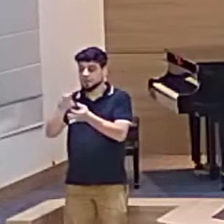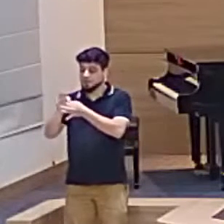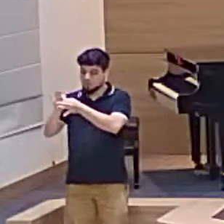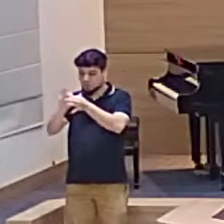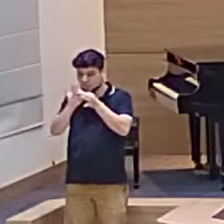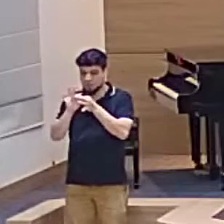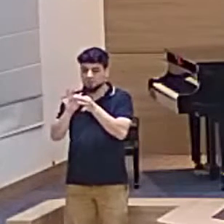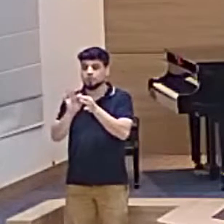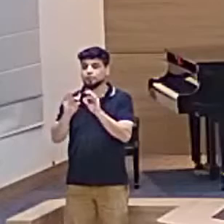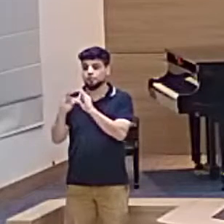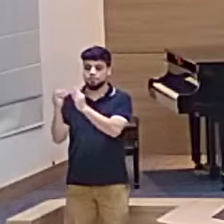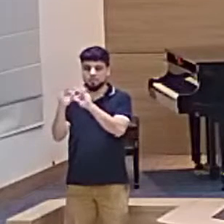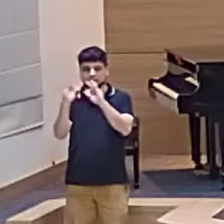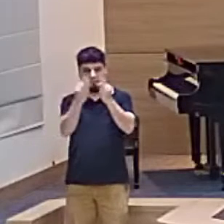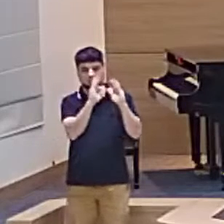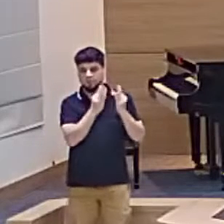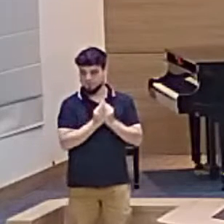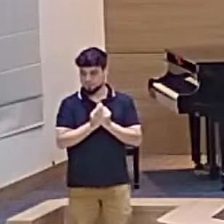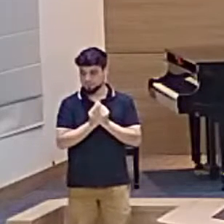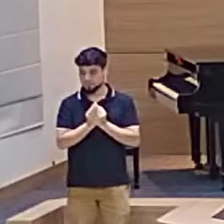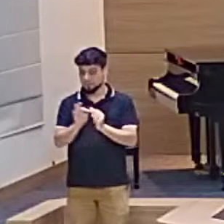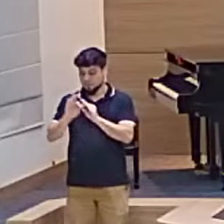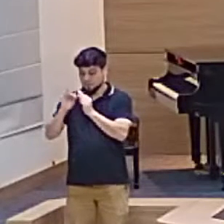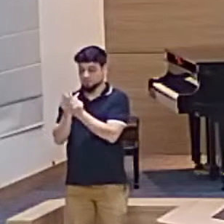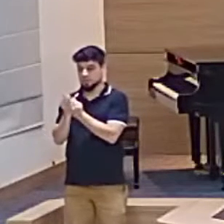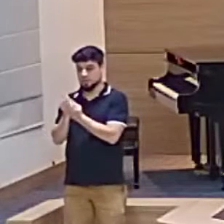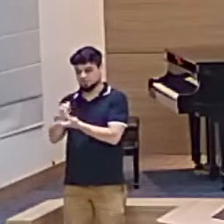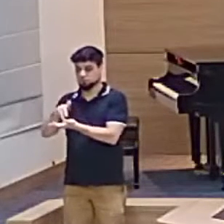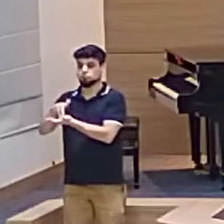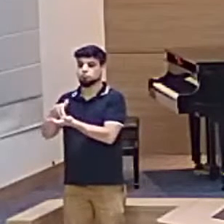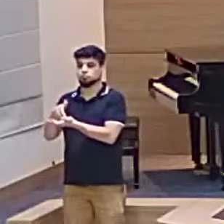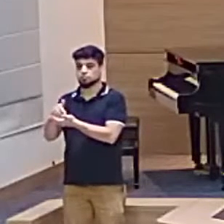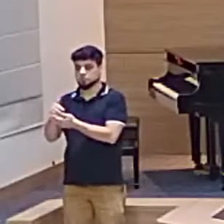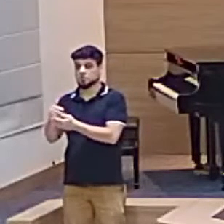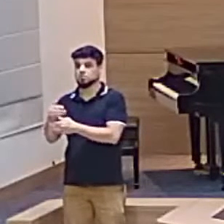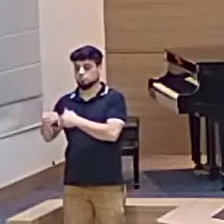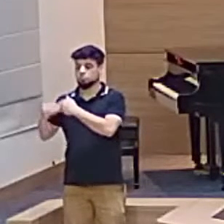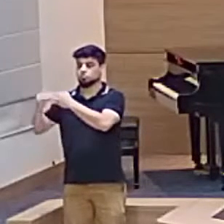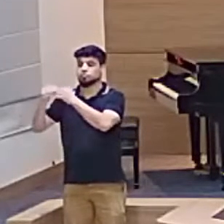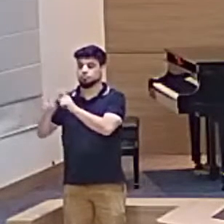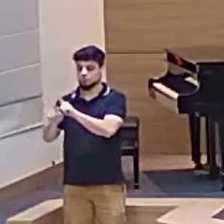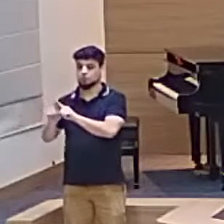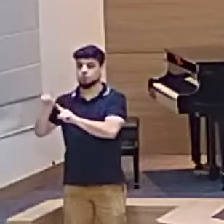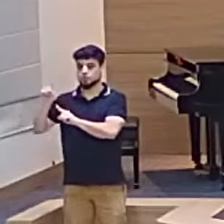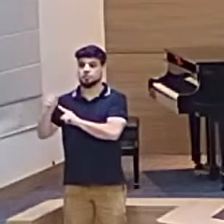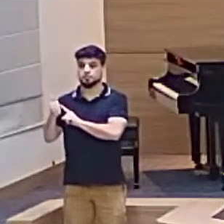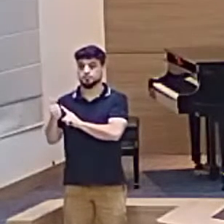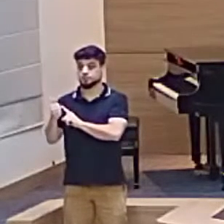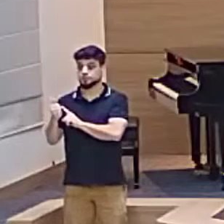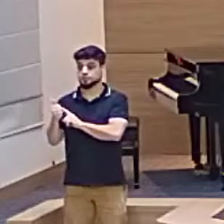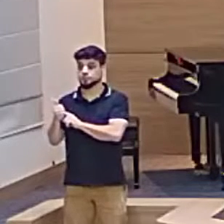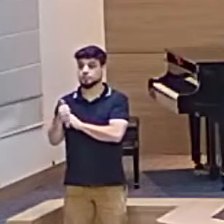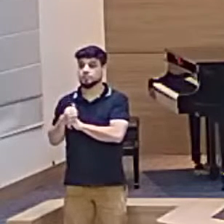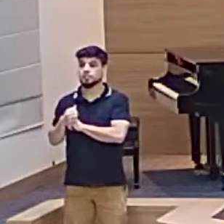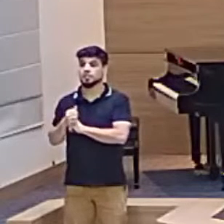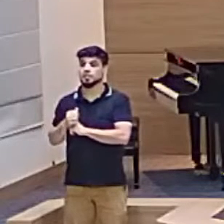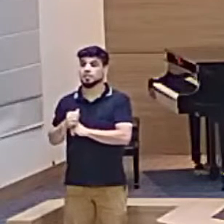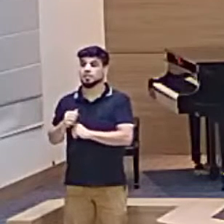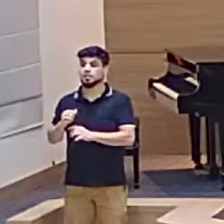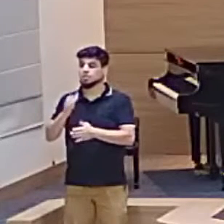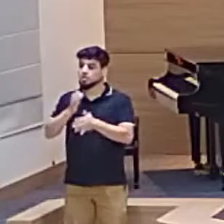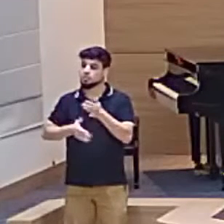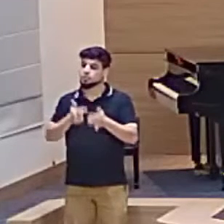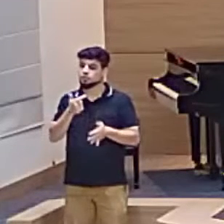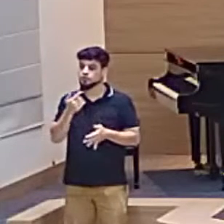famílias são fortes Sem essas famílias edificam uma sociedade também forte e aí quando chega no Capítulo 24